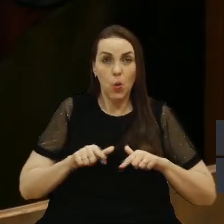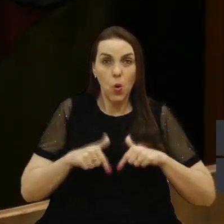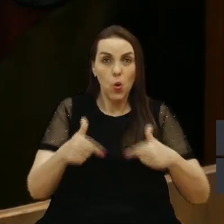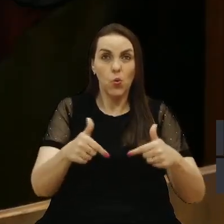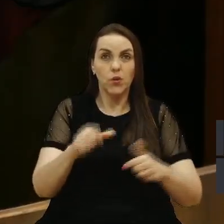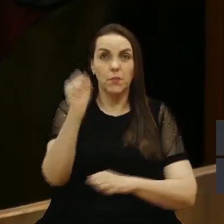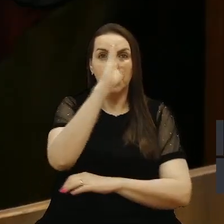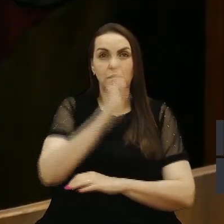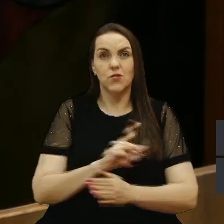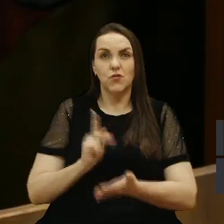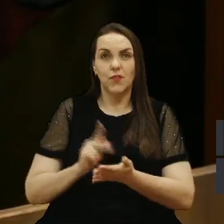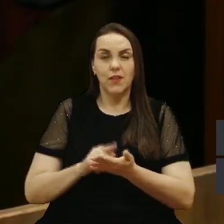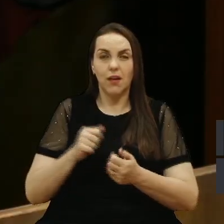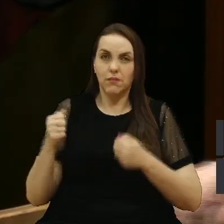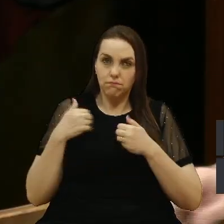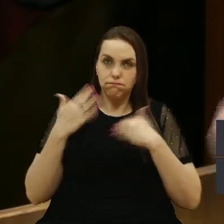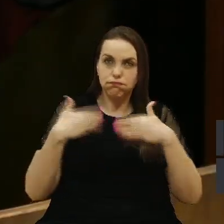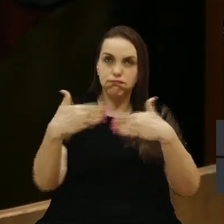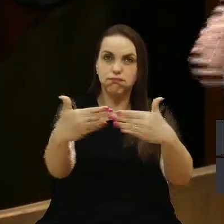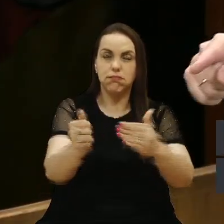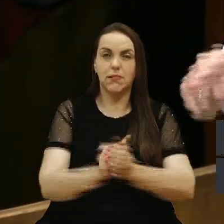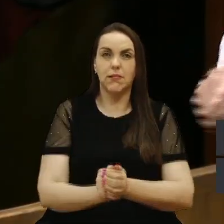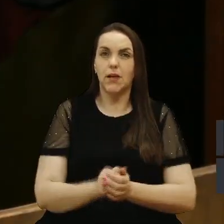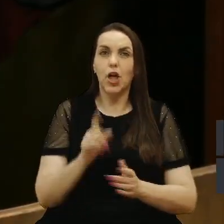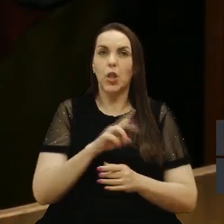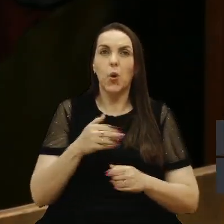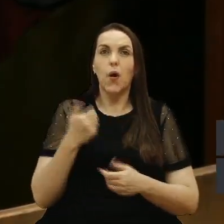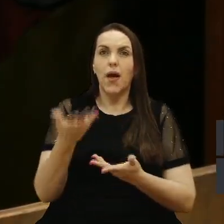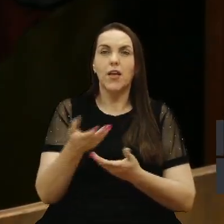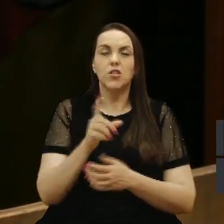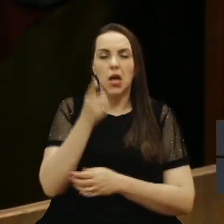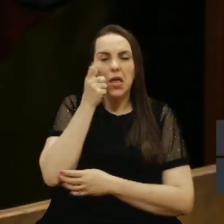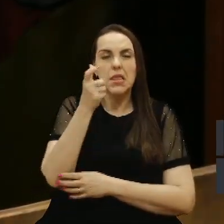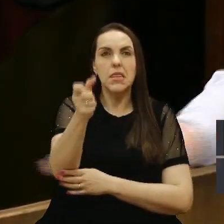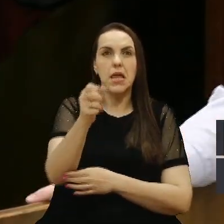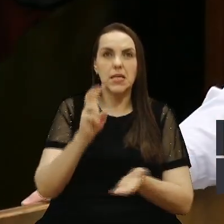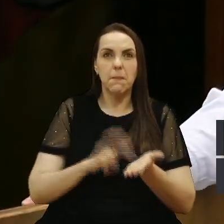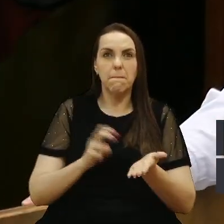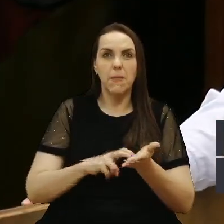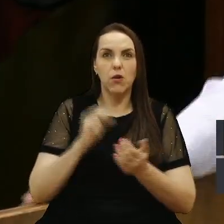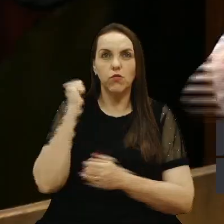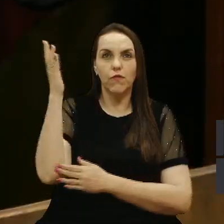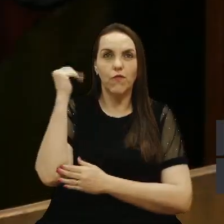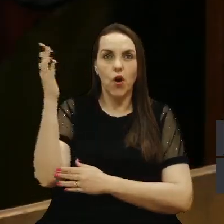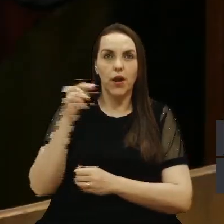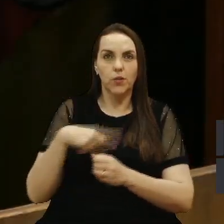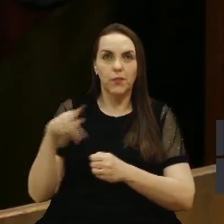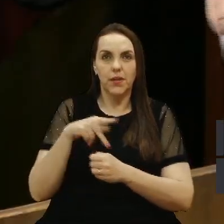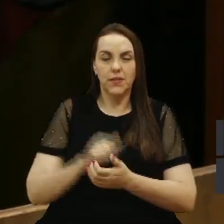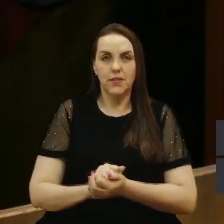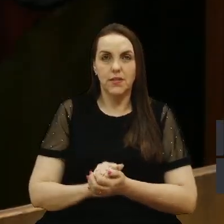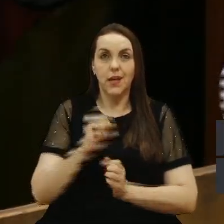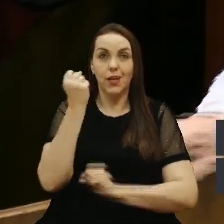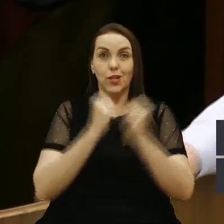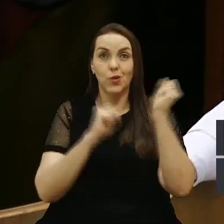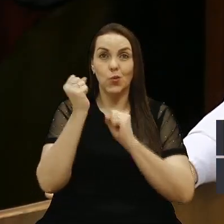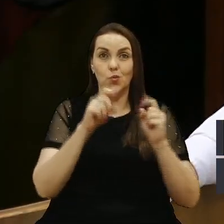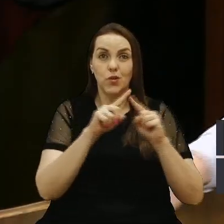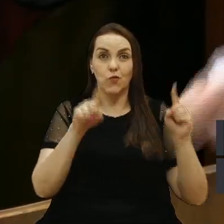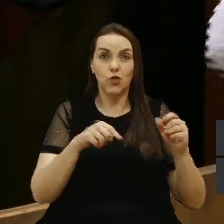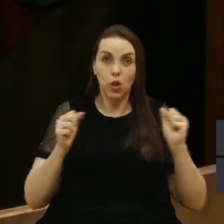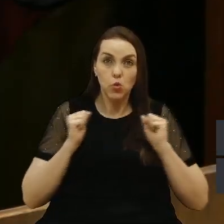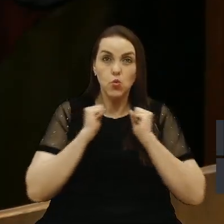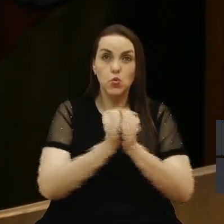que efetivamente caminhe para frente e não sirva aos interesses dos bancos estrangeiros. A indústria e o trabalhador estão do mesmo